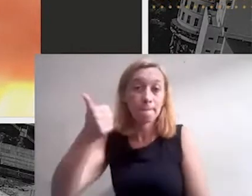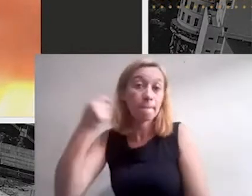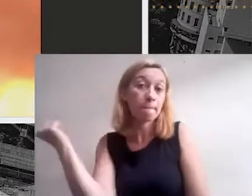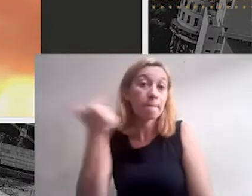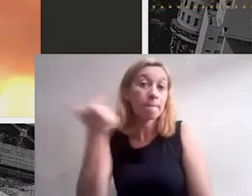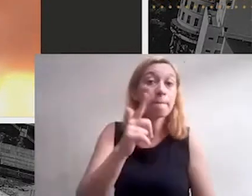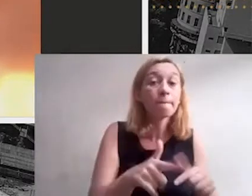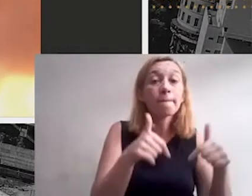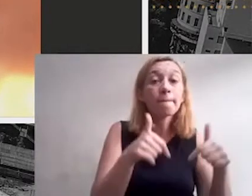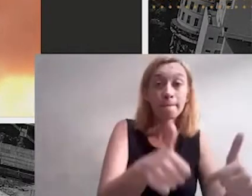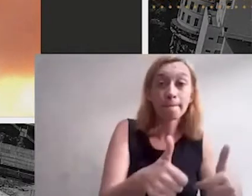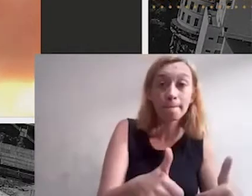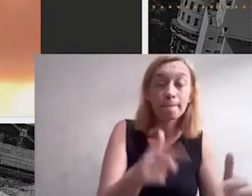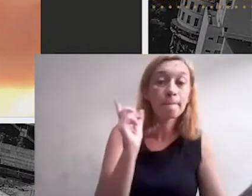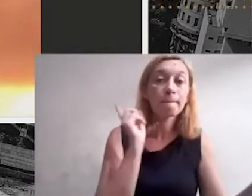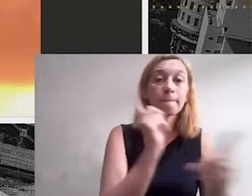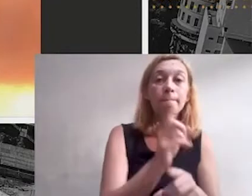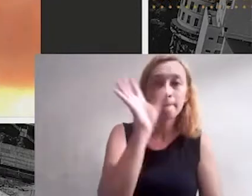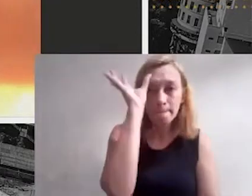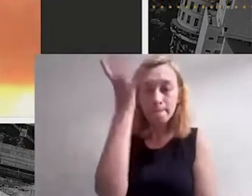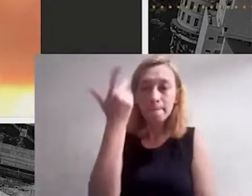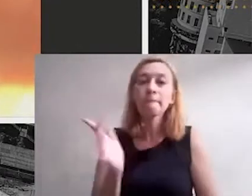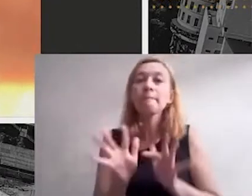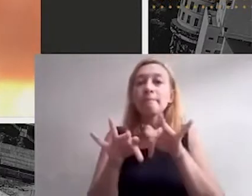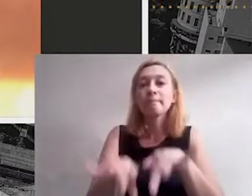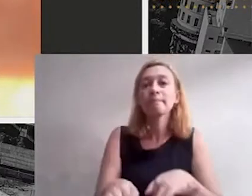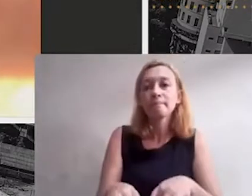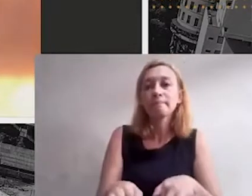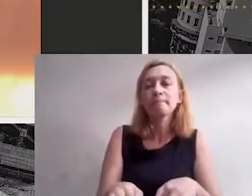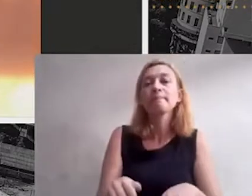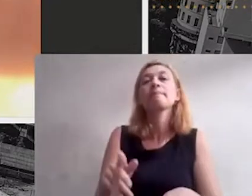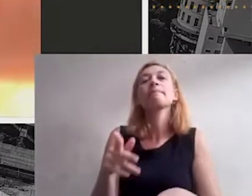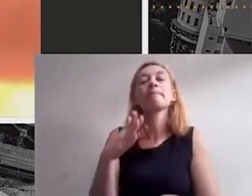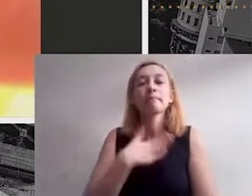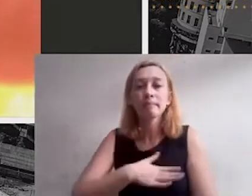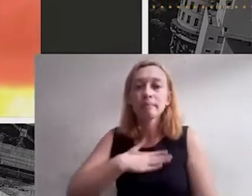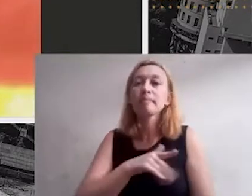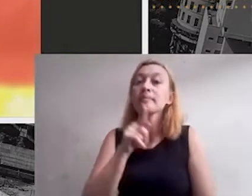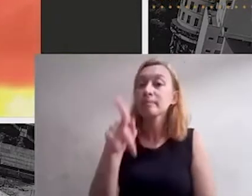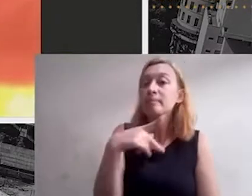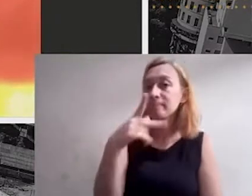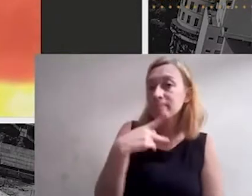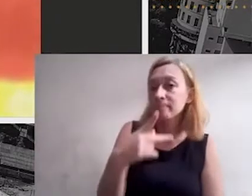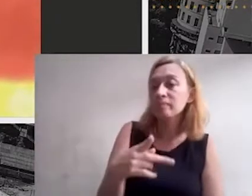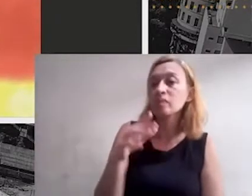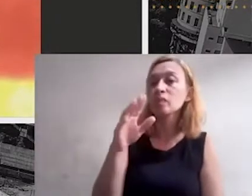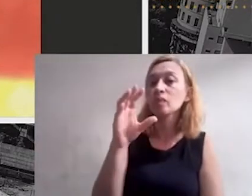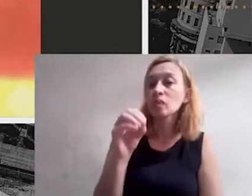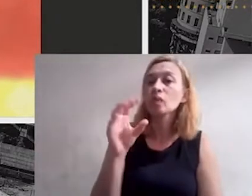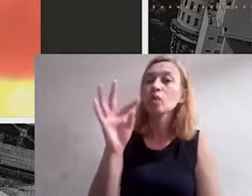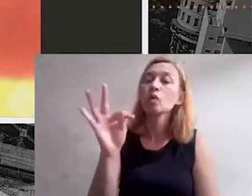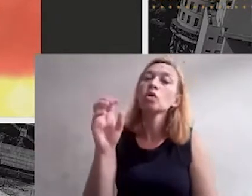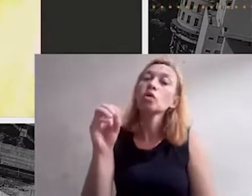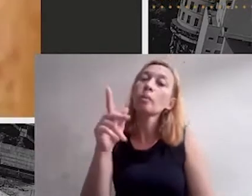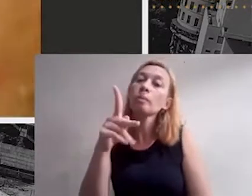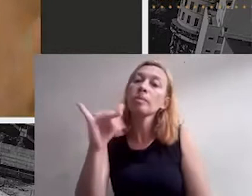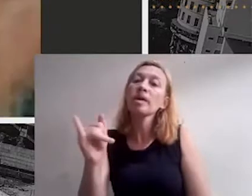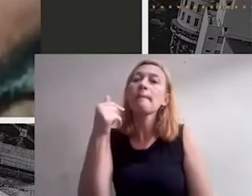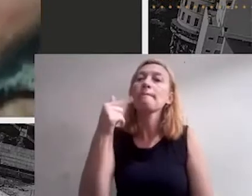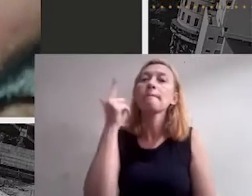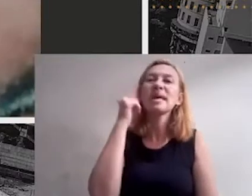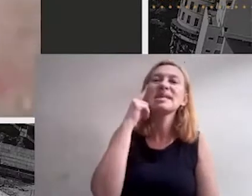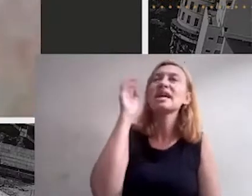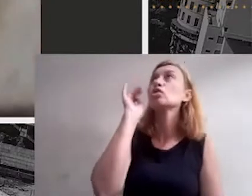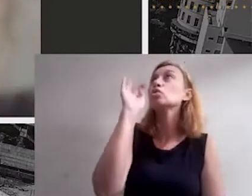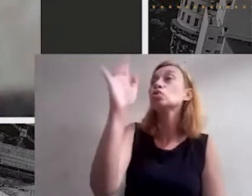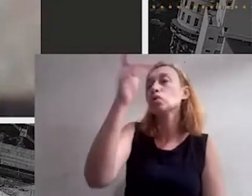encontrar soluções. E no final desse TED, também gostei muito que você falou sobre uma utopia, né? Vamos pensar num sonho de Amazônia. Também achei